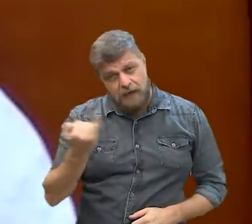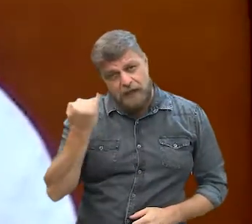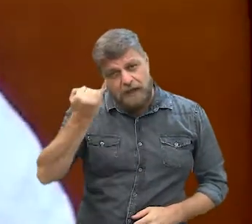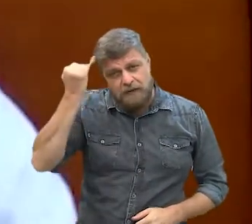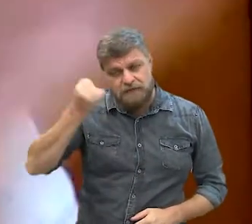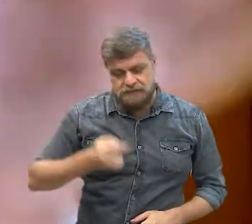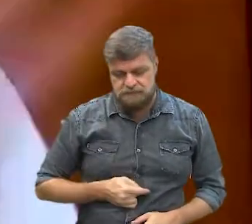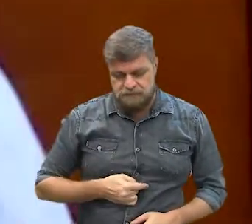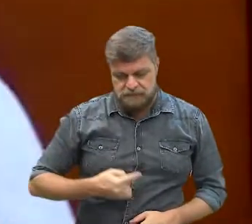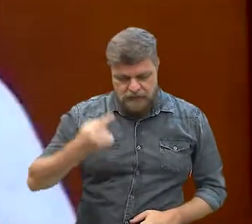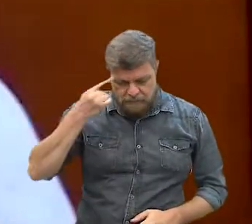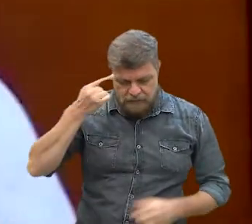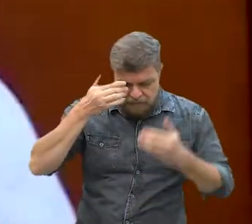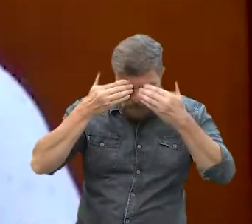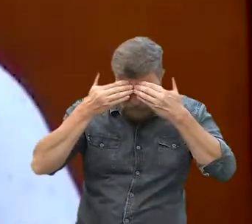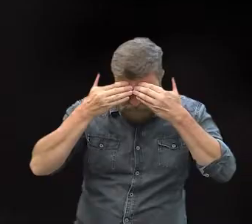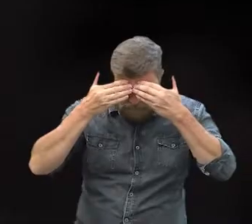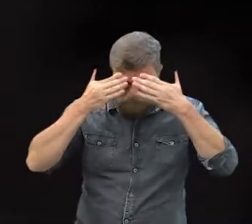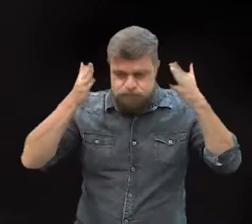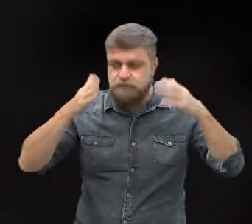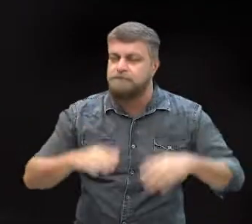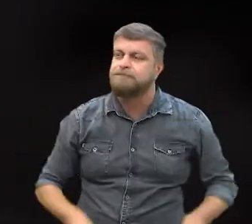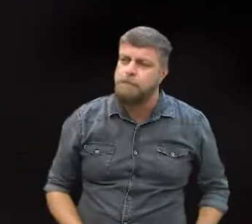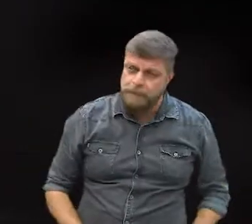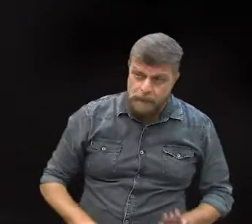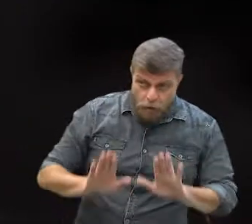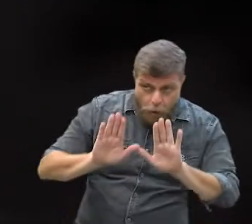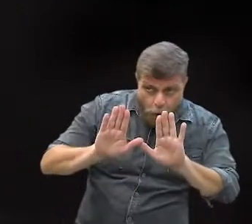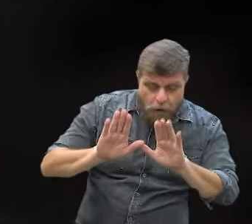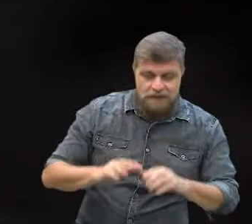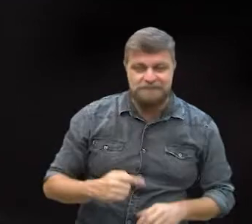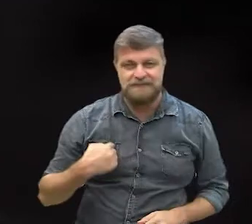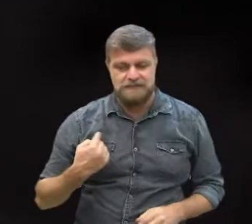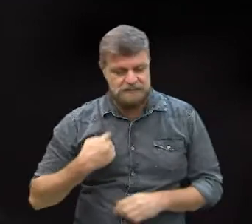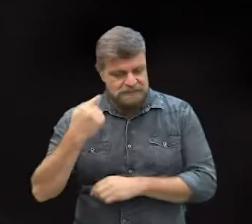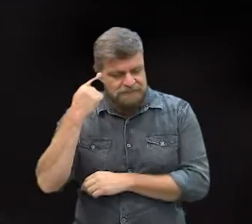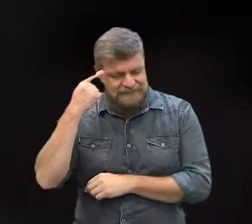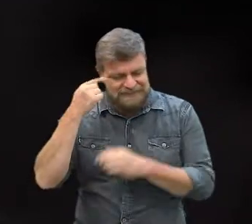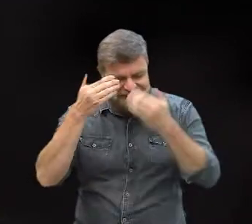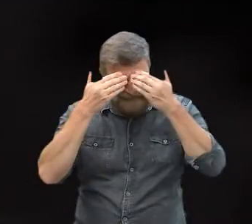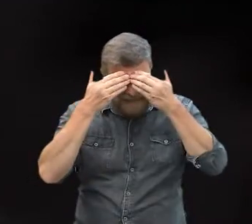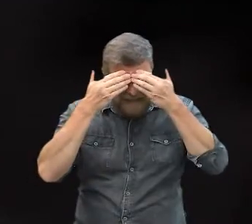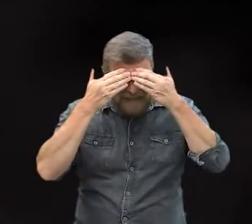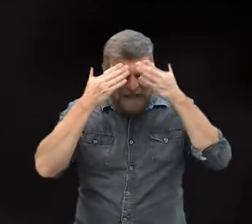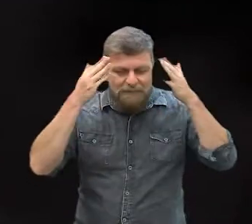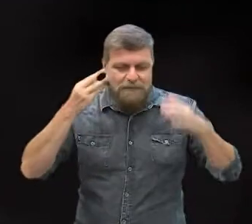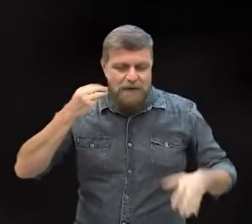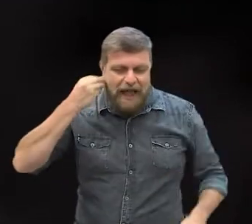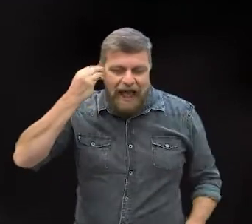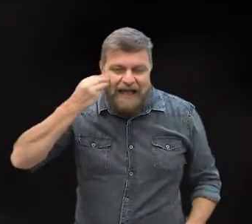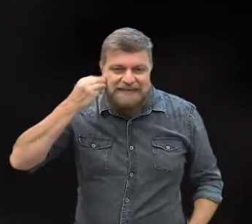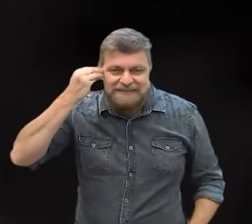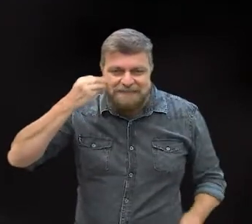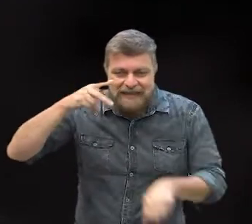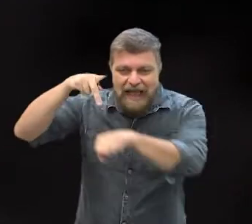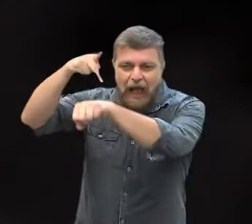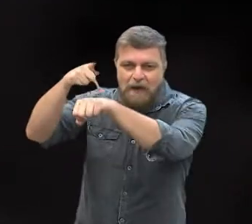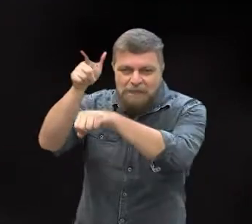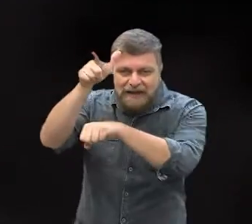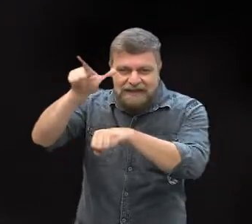de abrir a minha mente, digamos, né? Ô André, a gente fala em abrir a mente com essa experiência